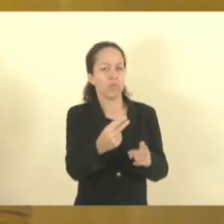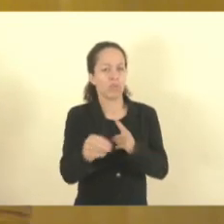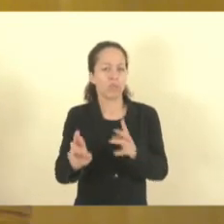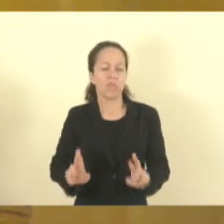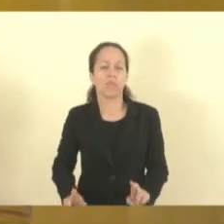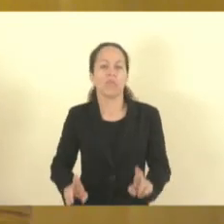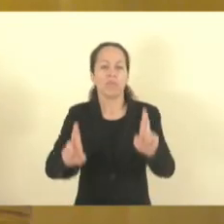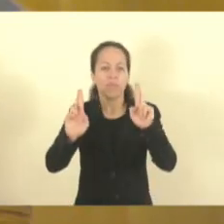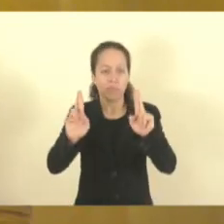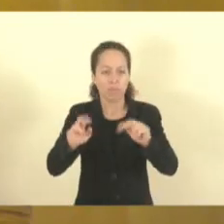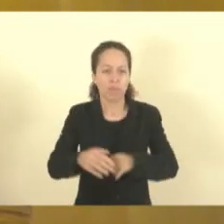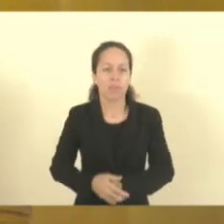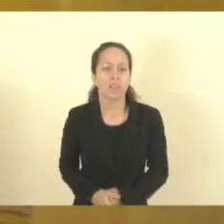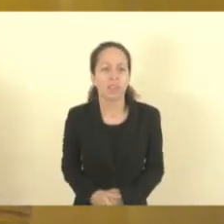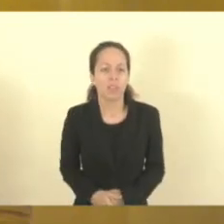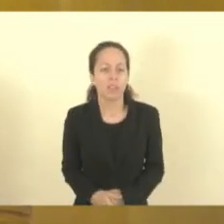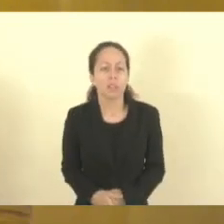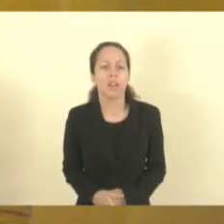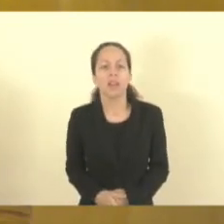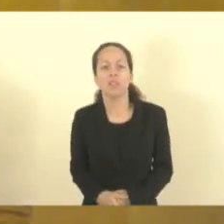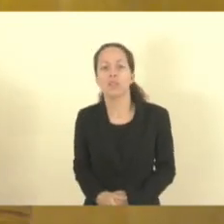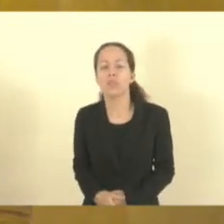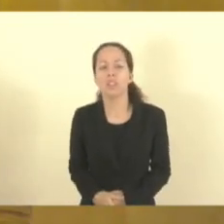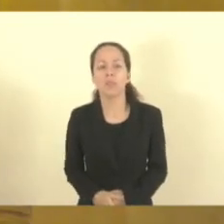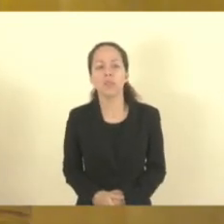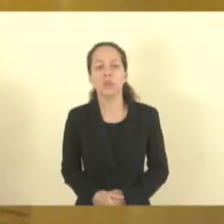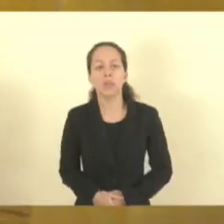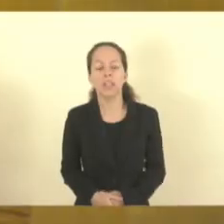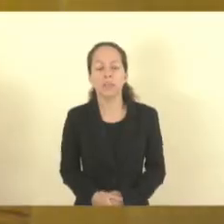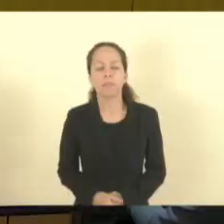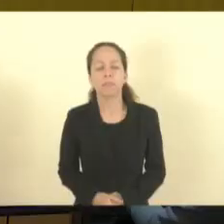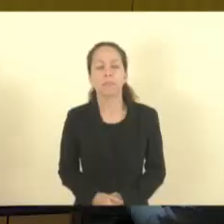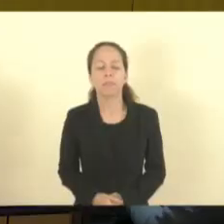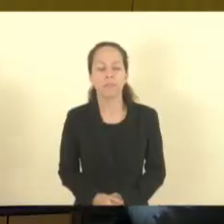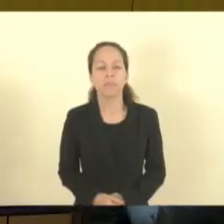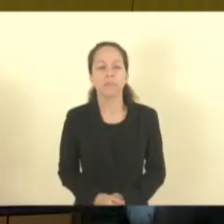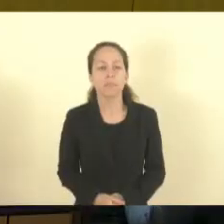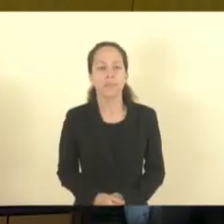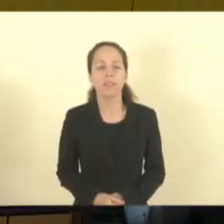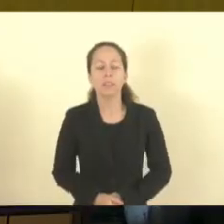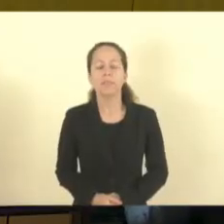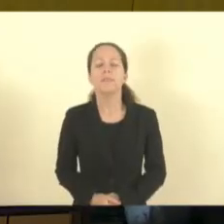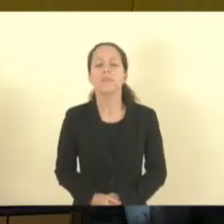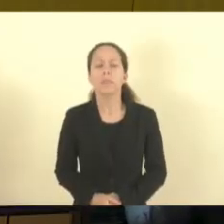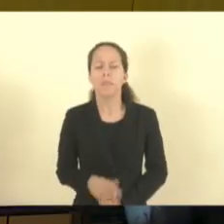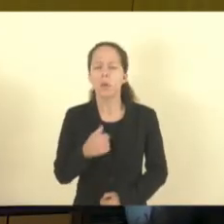para a nossa sociedade. É o que tenho para dizer, deputado.